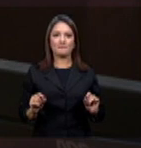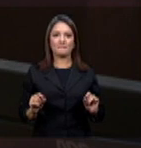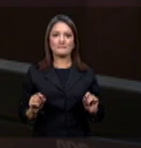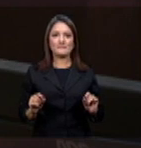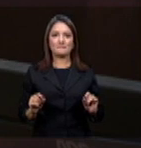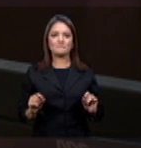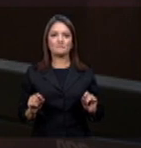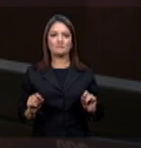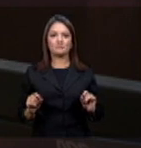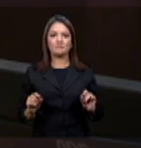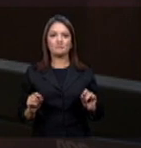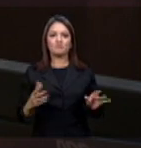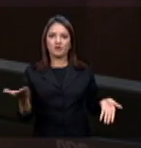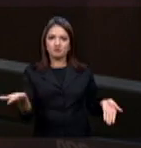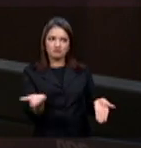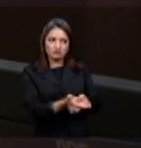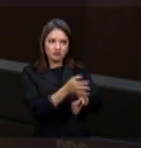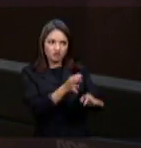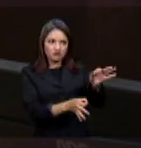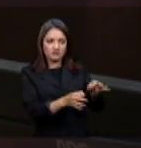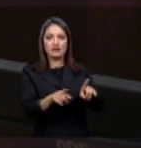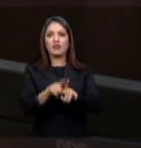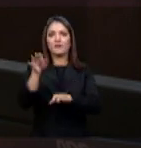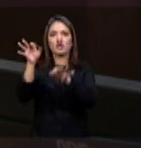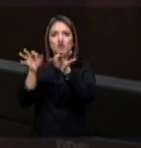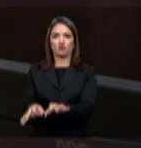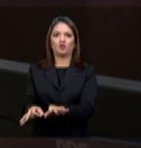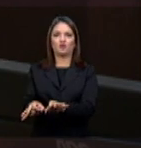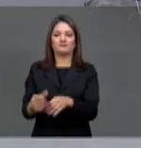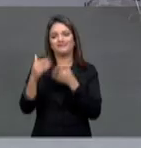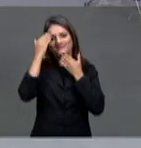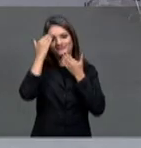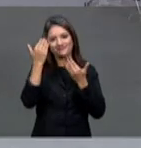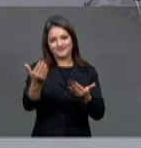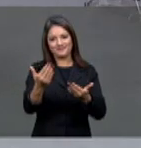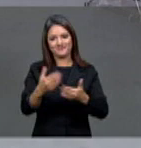justo Oi e o jurídico Muito obrigado